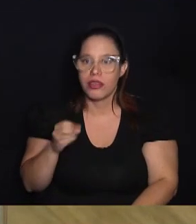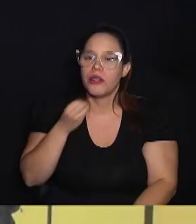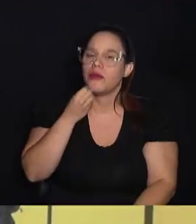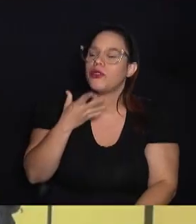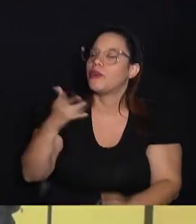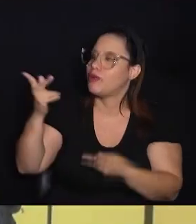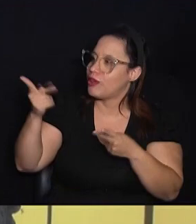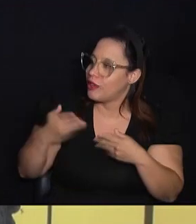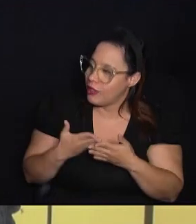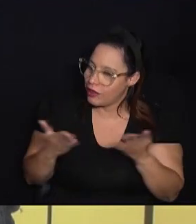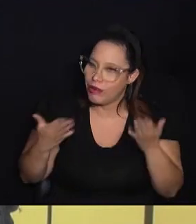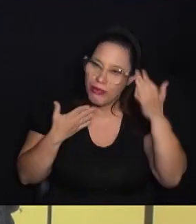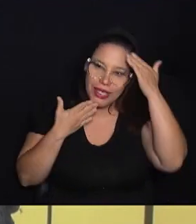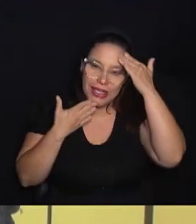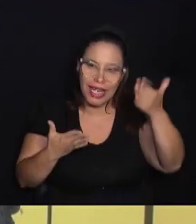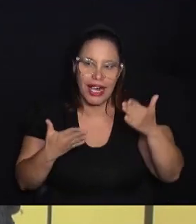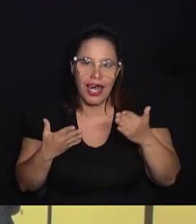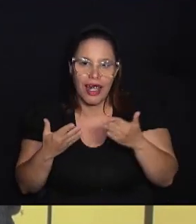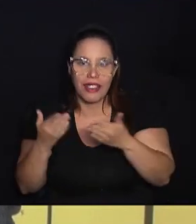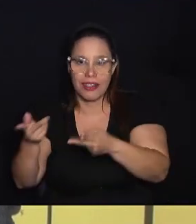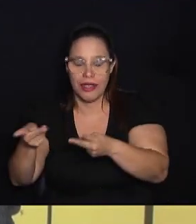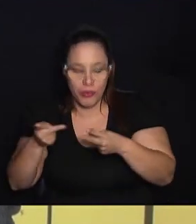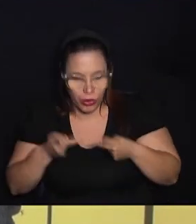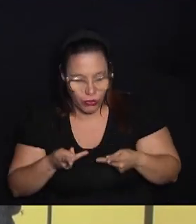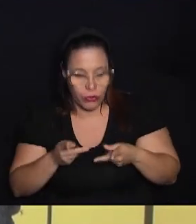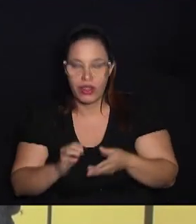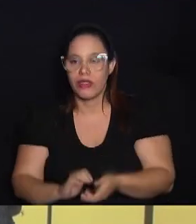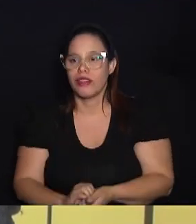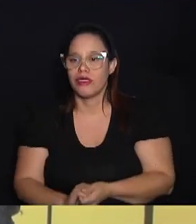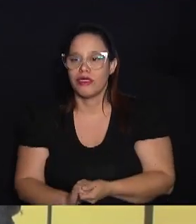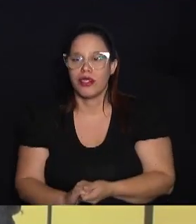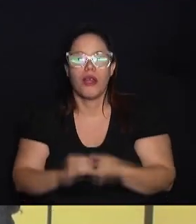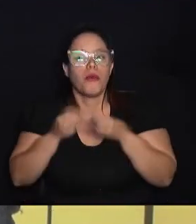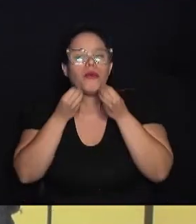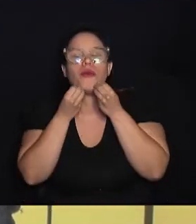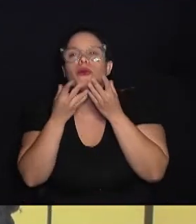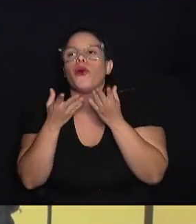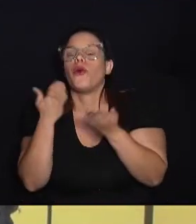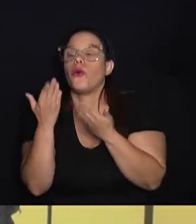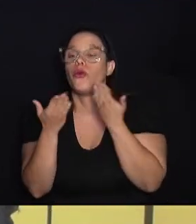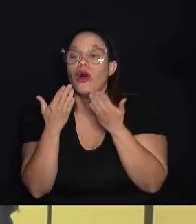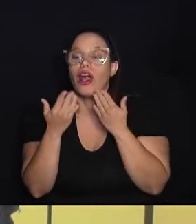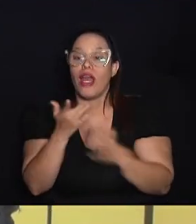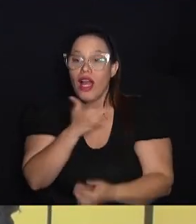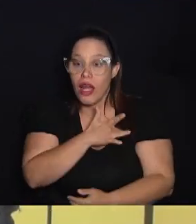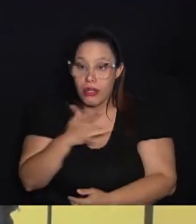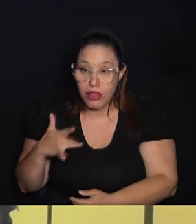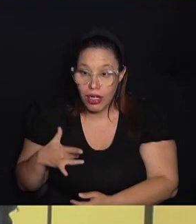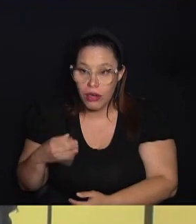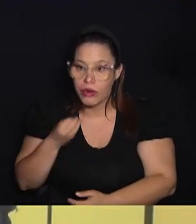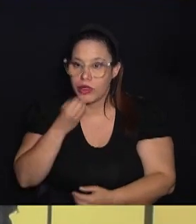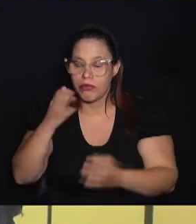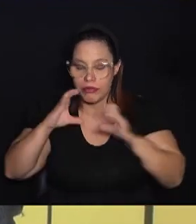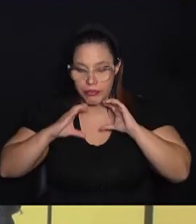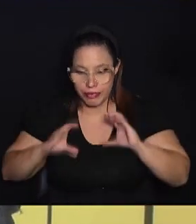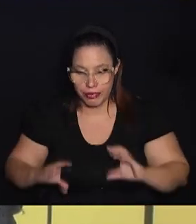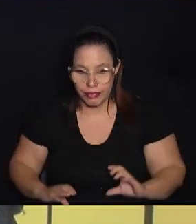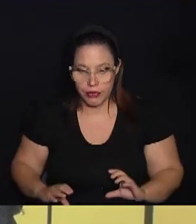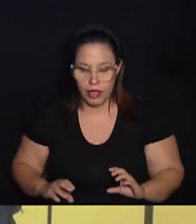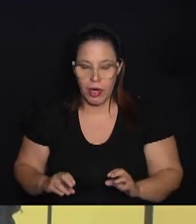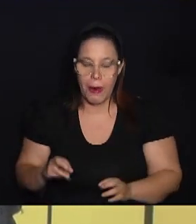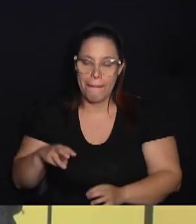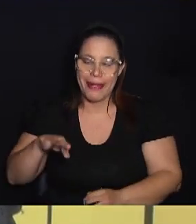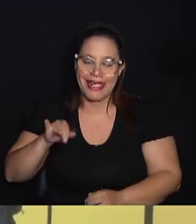poder est aqui obrigada aí pelo convite é é muito bom a gente poder falar de saúde de bem-estar de medicina